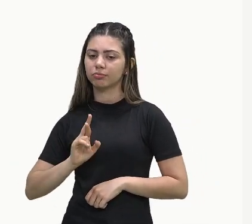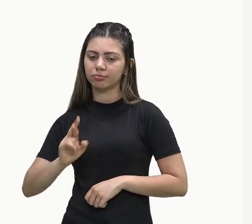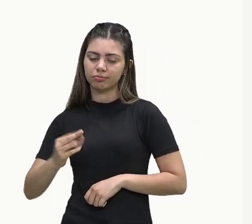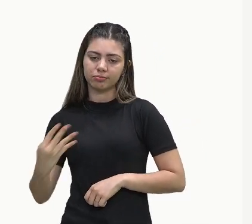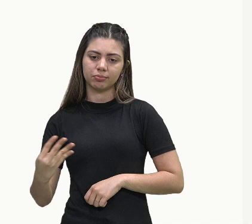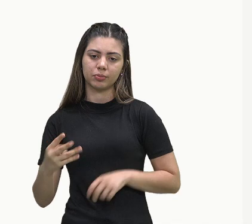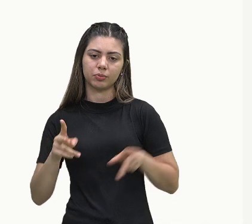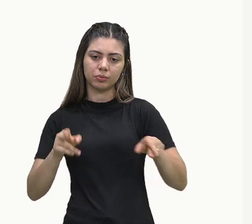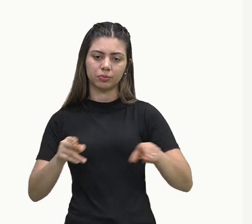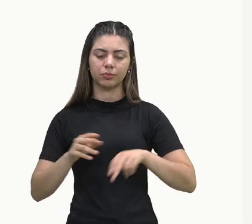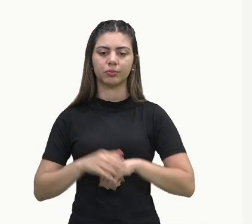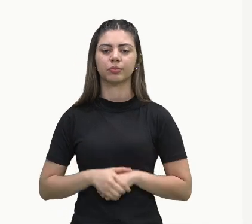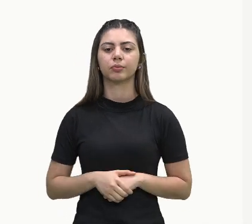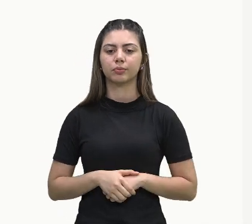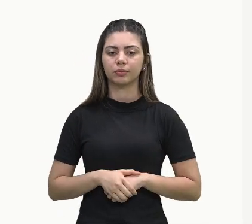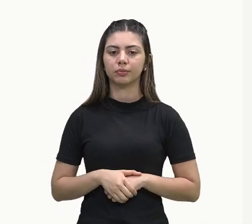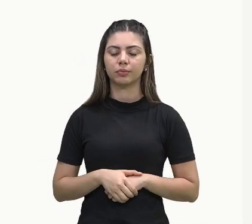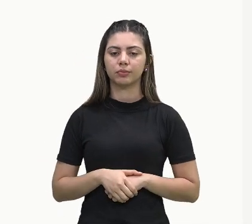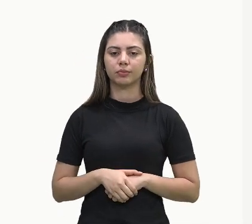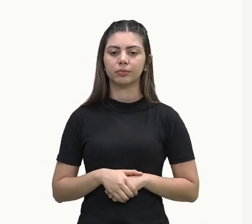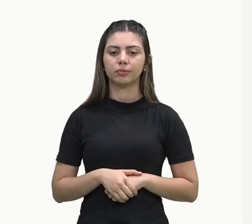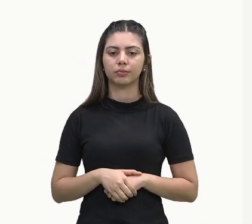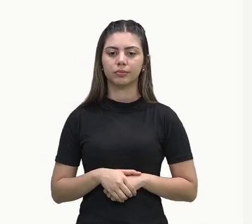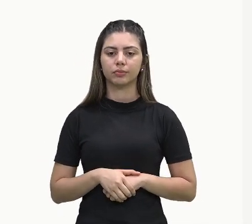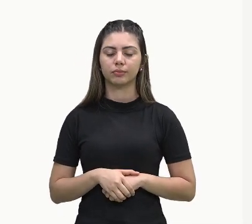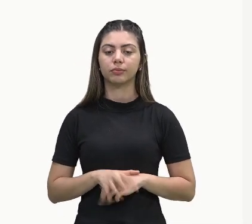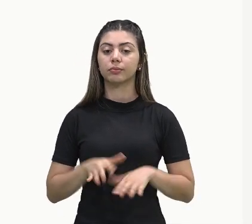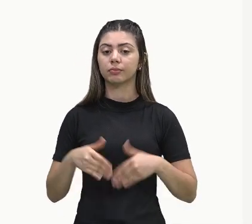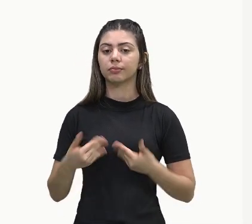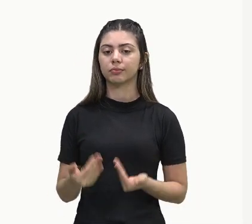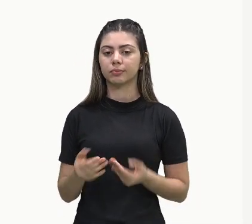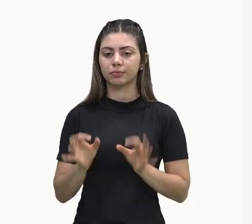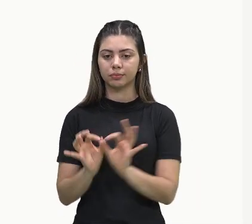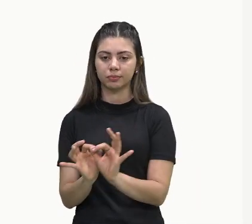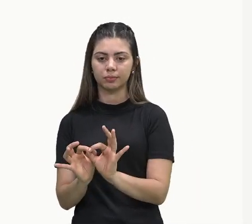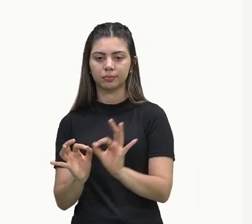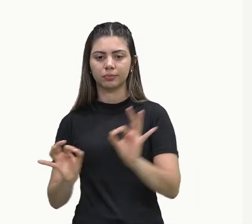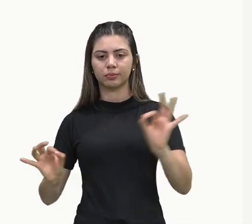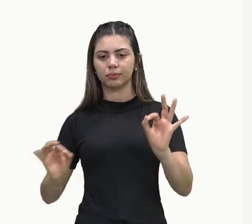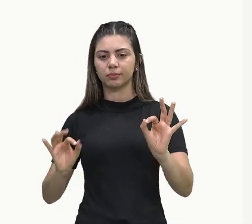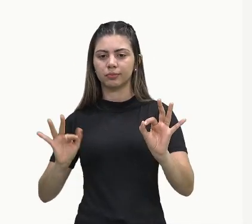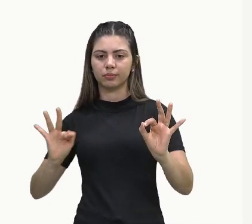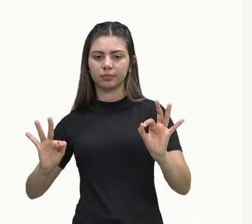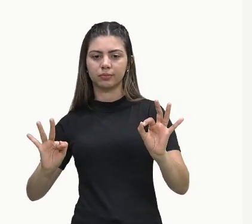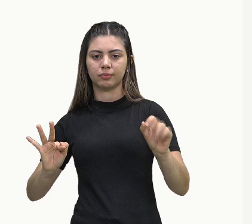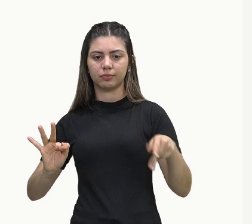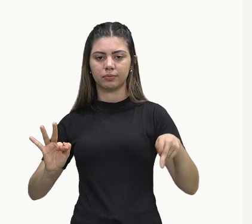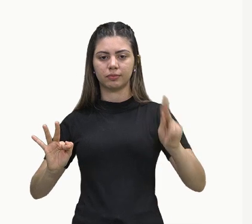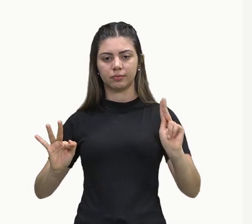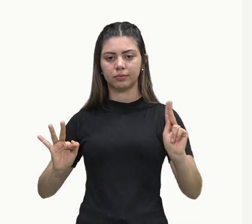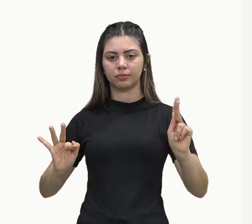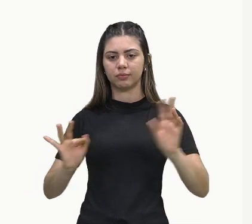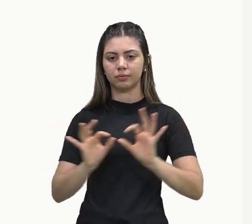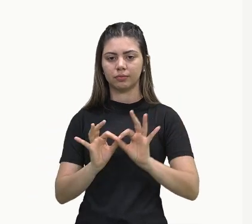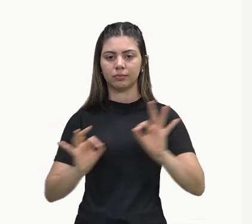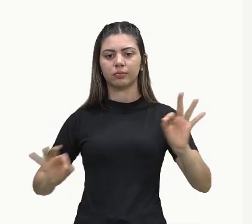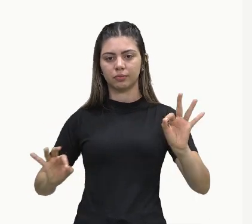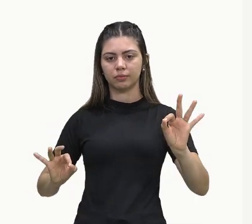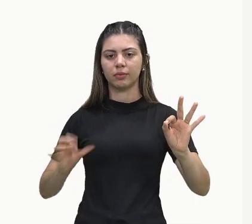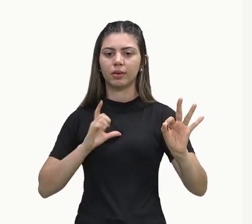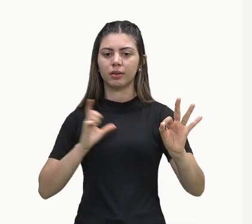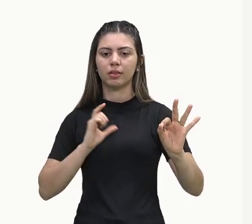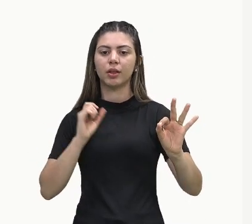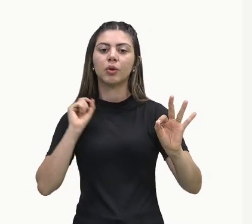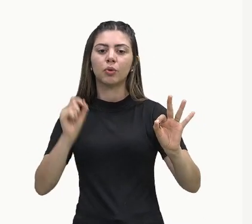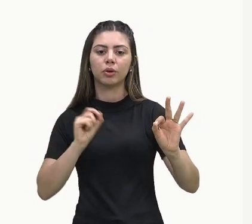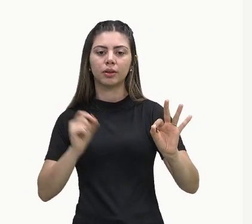igual 4 e por fim porém não menos importante a mediana que parte do vértice F vai dividir o segmento de em dois